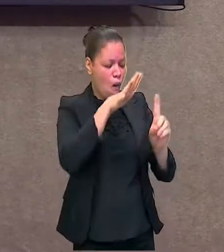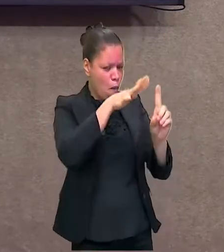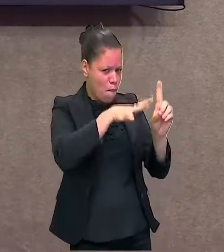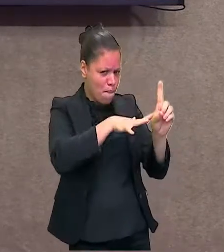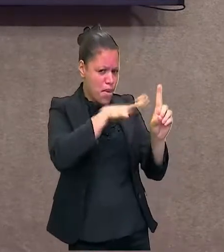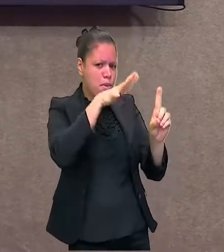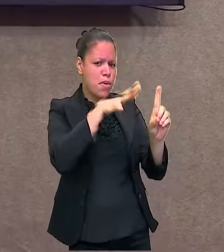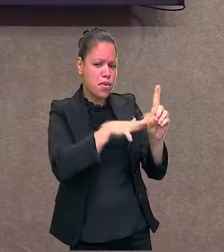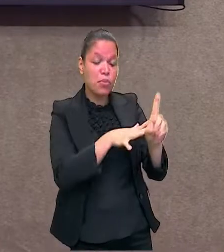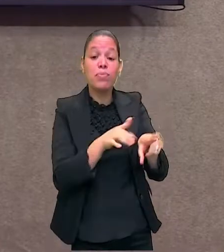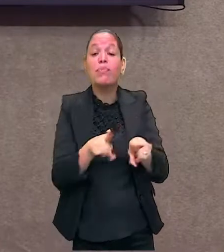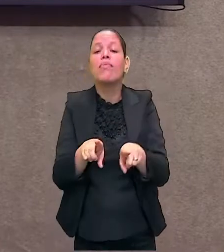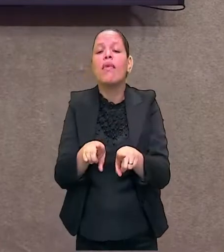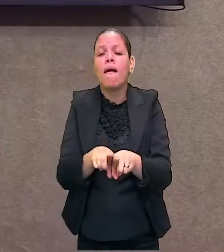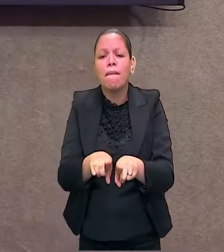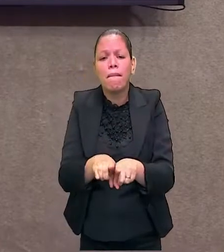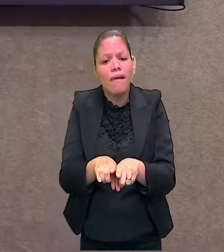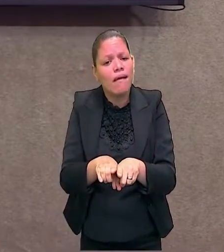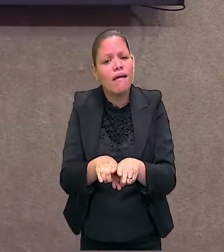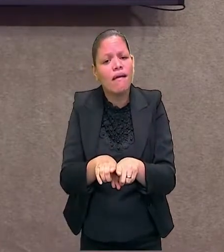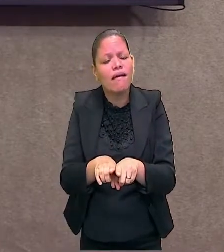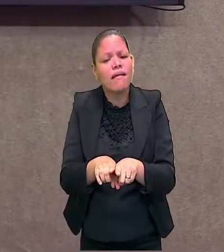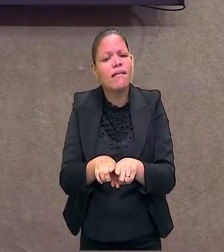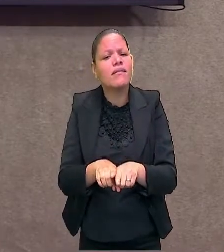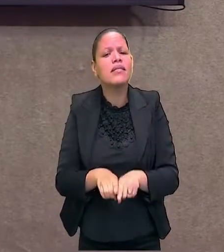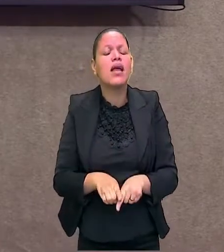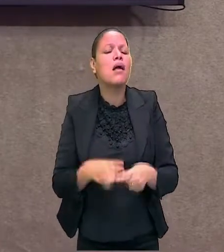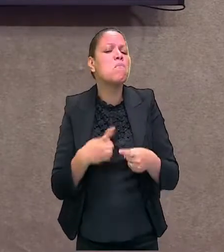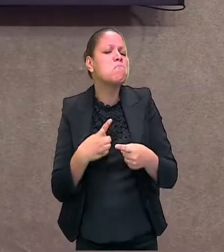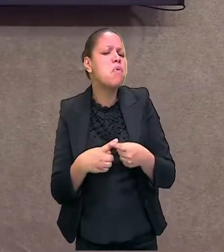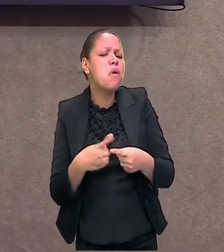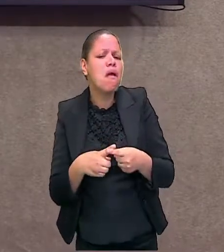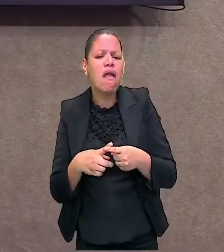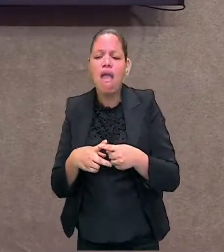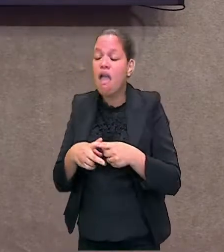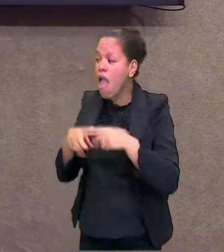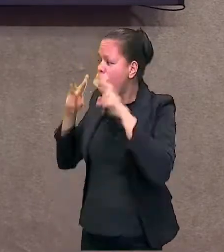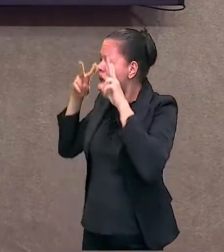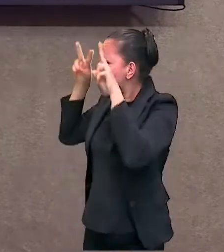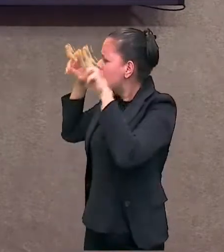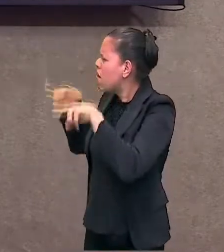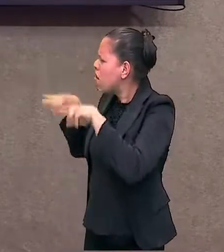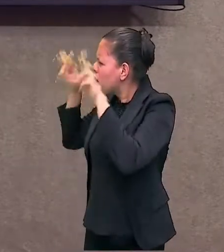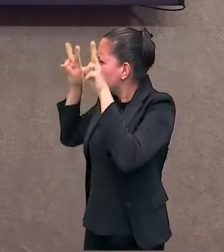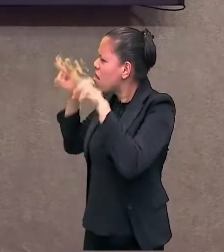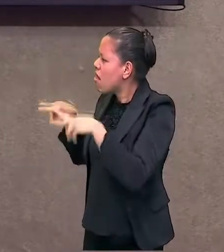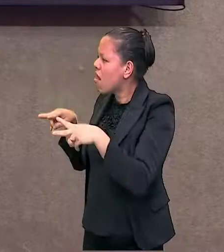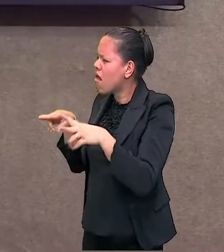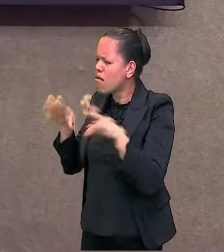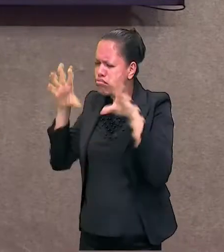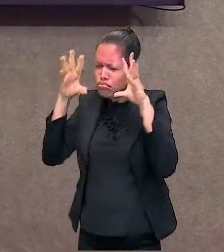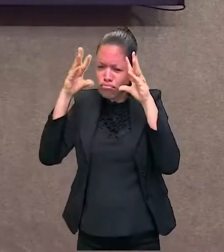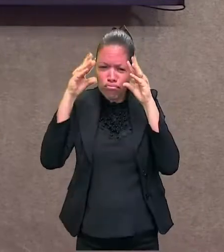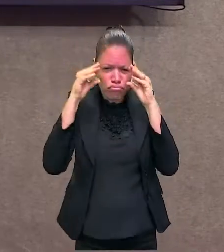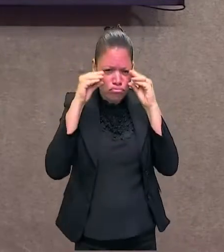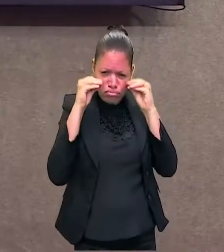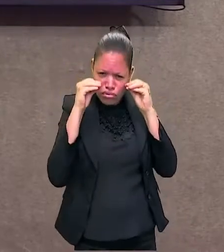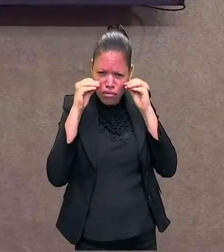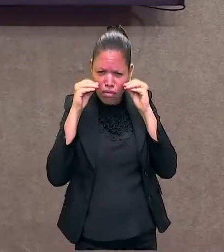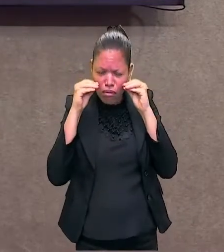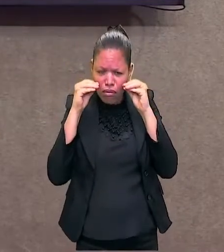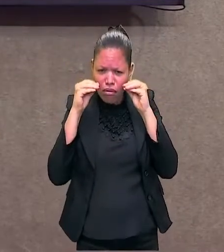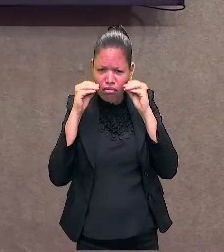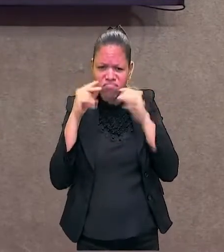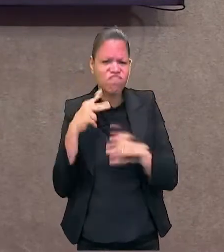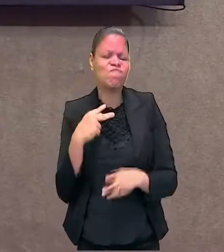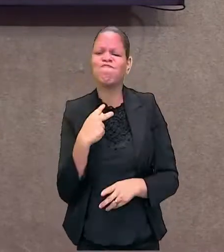Mas, na verdade, ler no escuro não vai estragar a sua vista. Mas o que vai acontecer? Vai